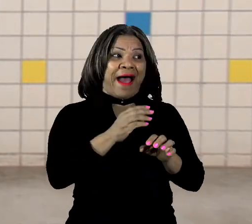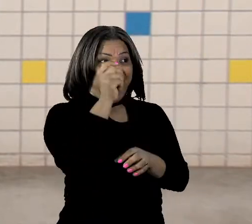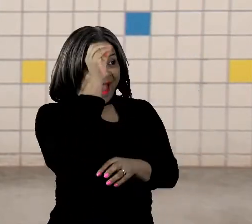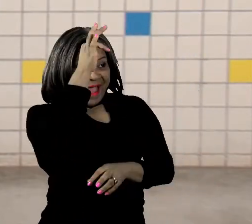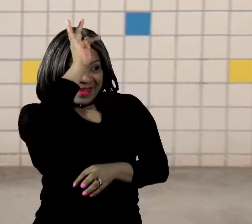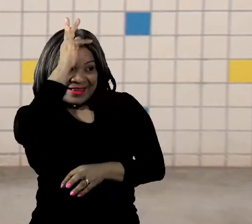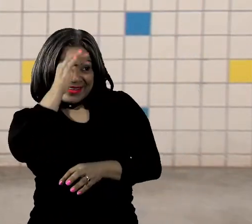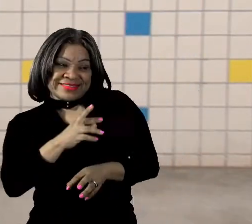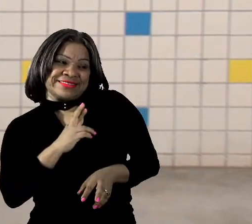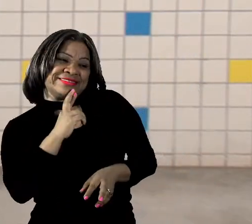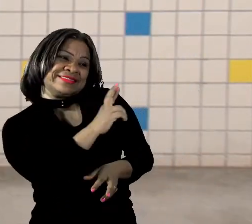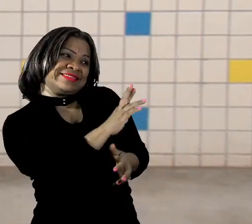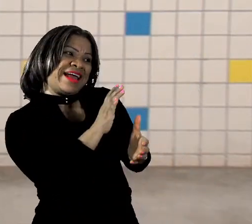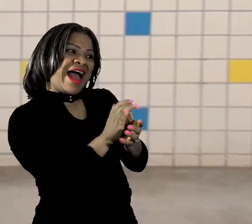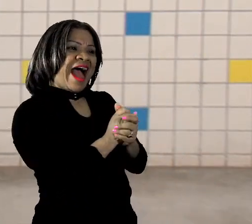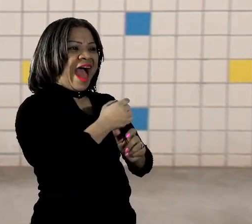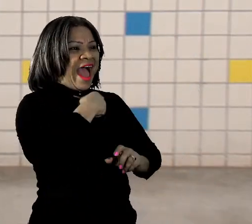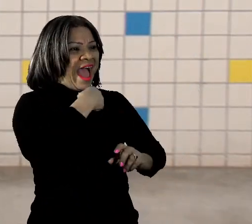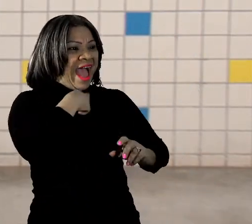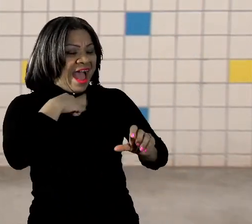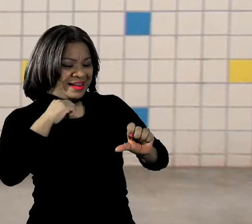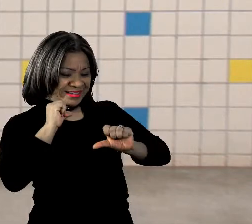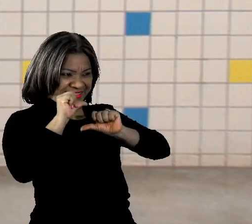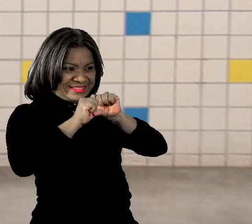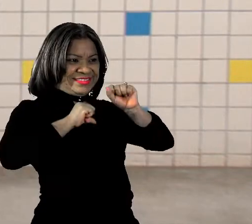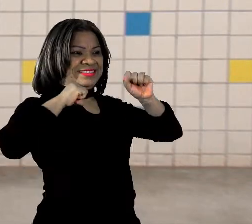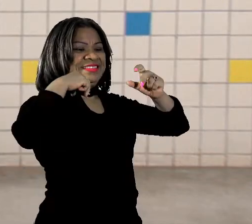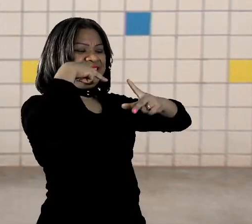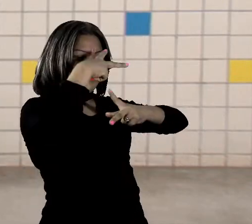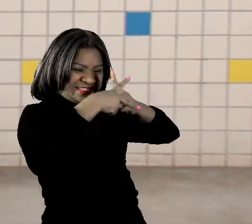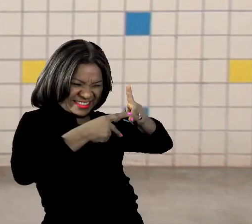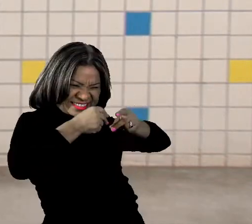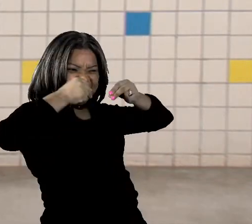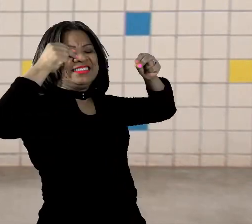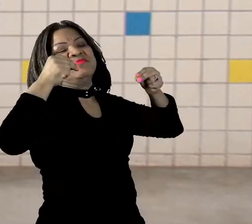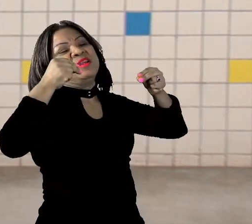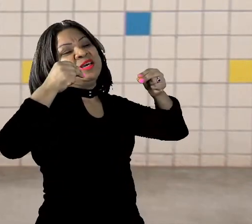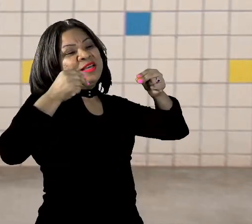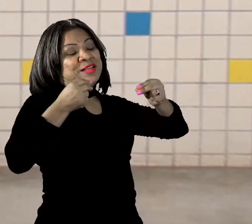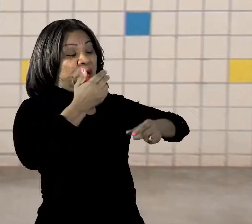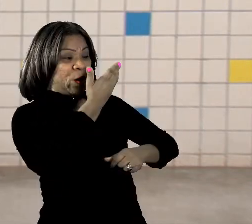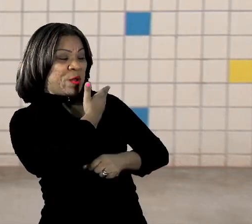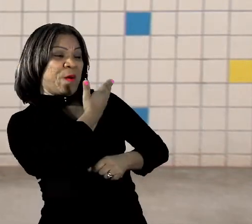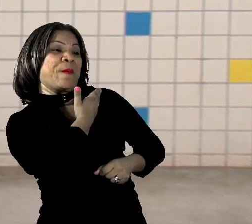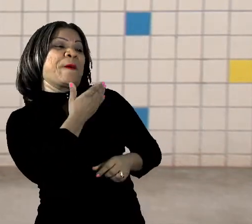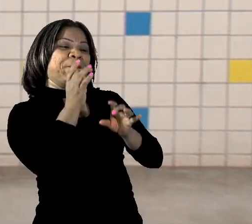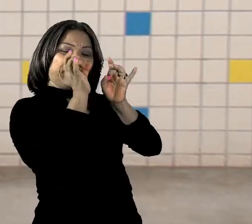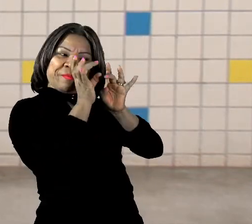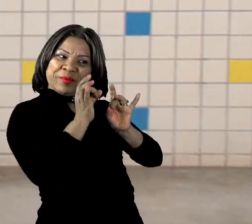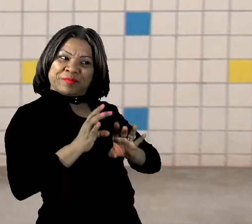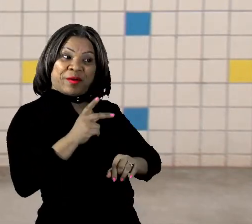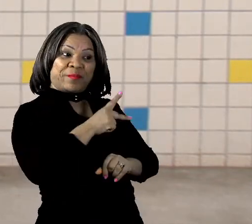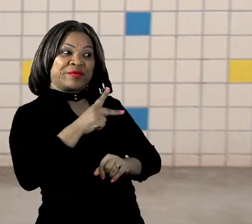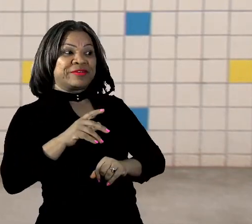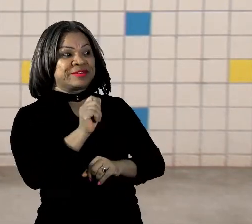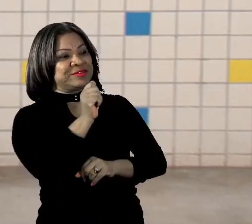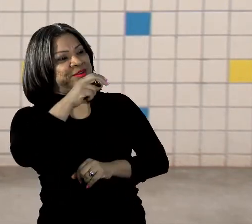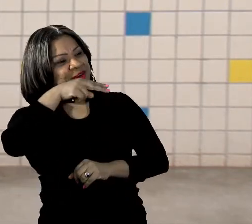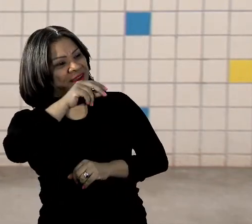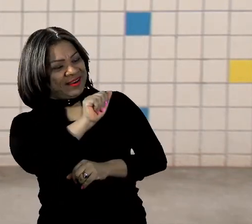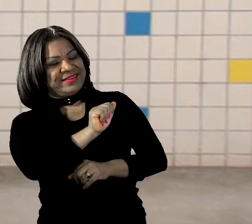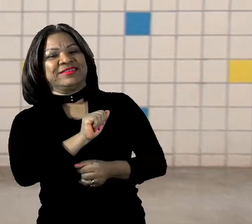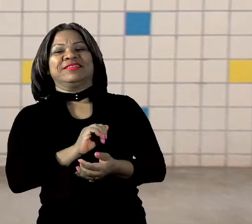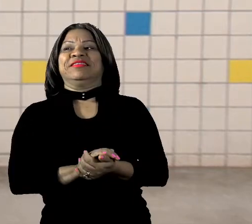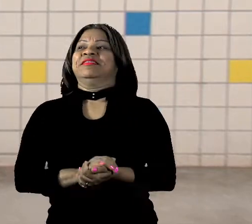eu fui um presente bem especial de uma amiga especial, a professora Ana Ribeiro. E a professora perguntou,